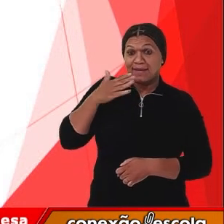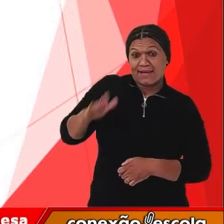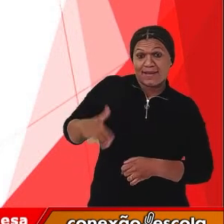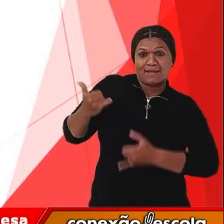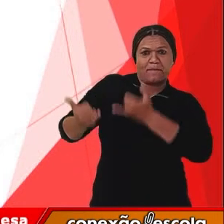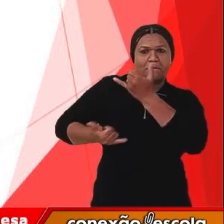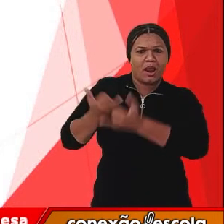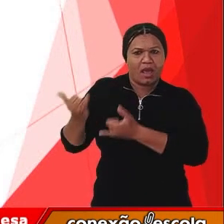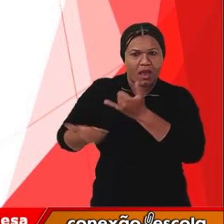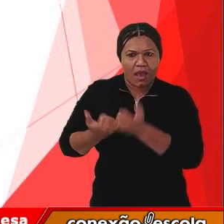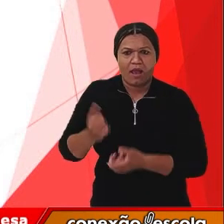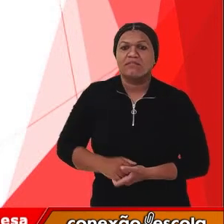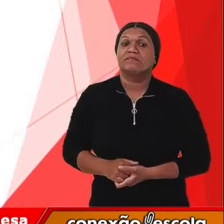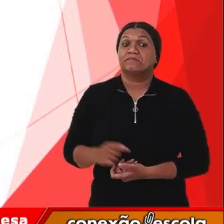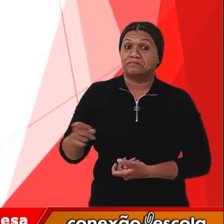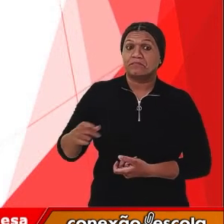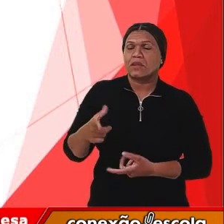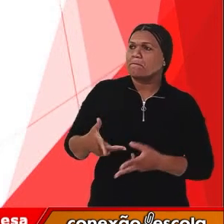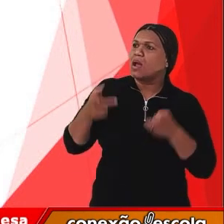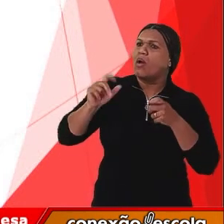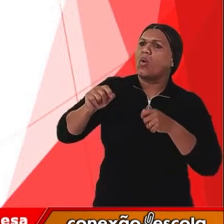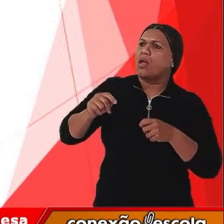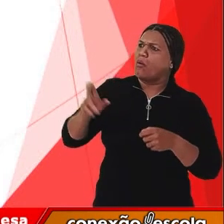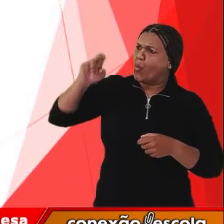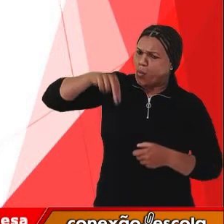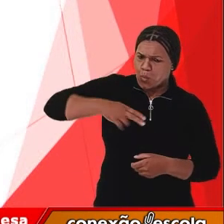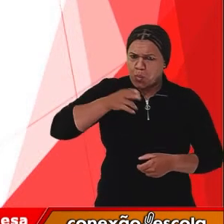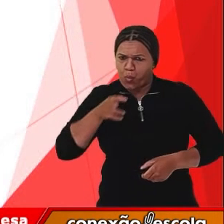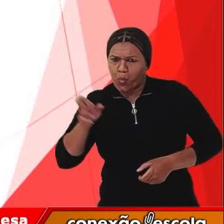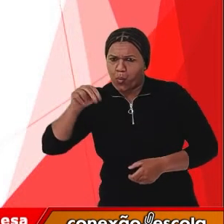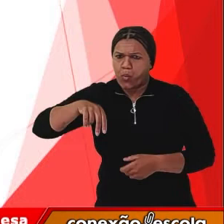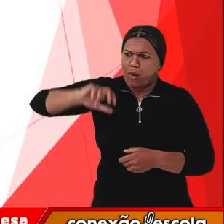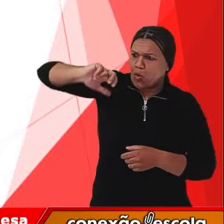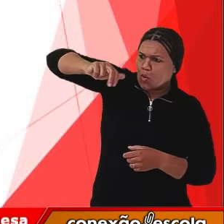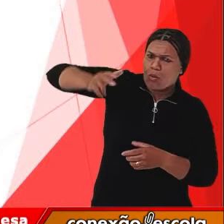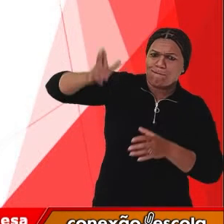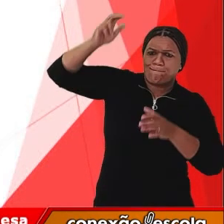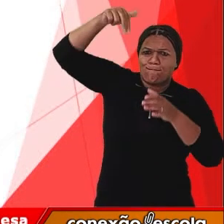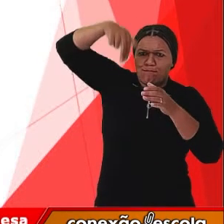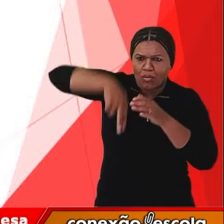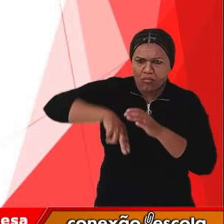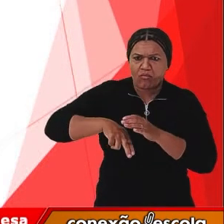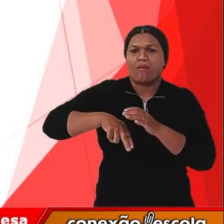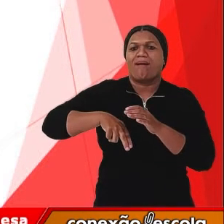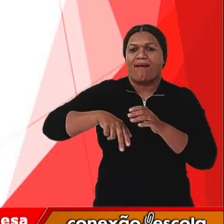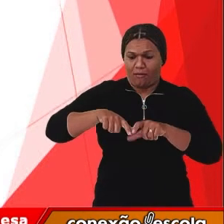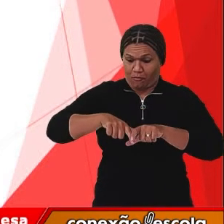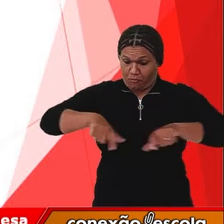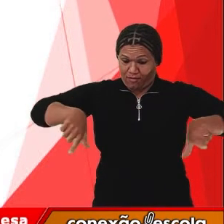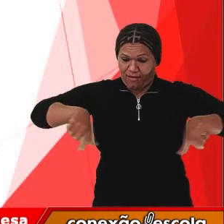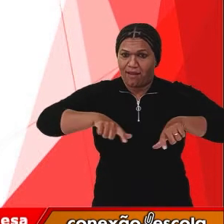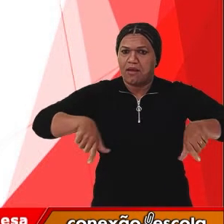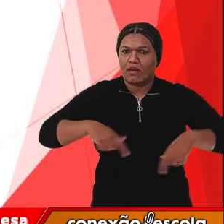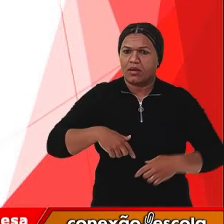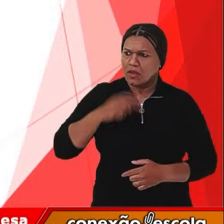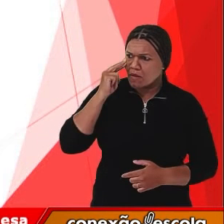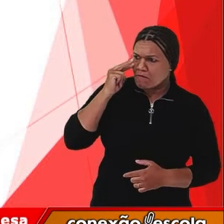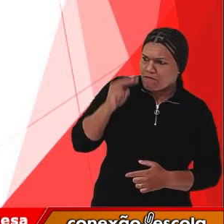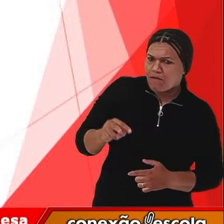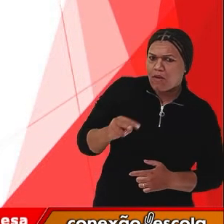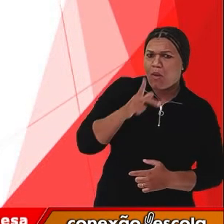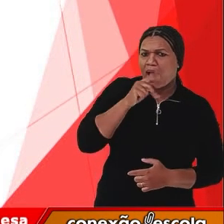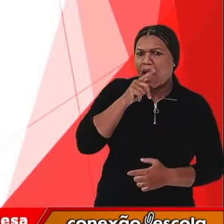engrenagens giravam e caiu numa pia à sua volta é um branco imenso uma